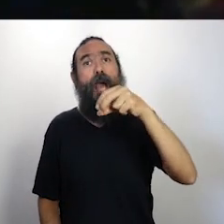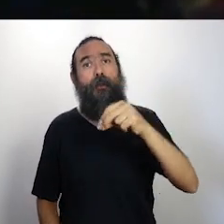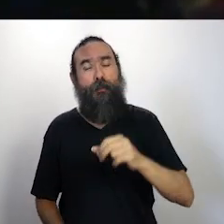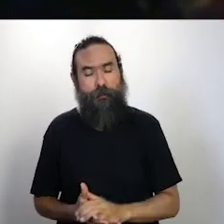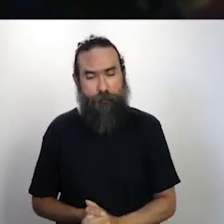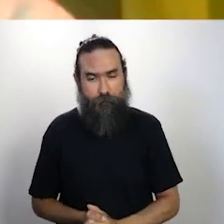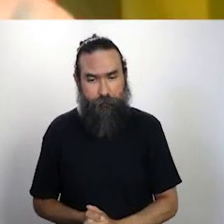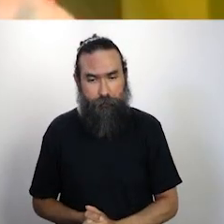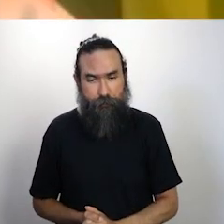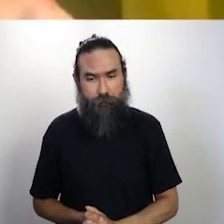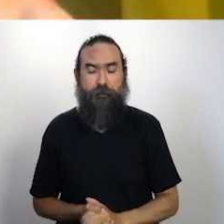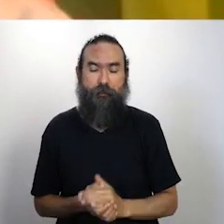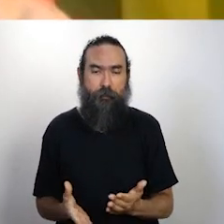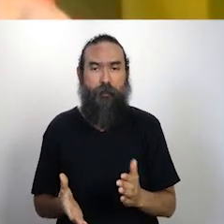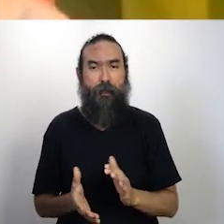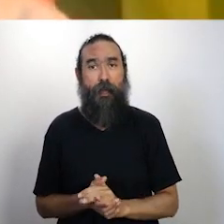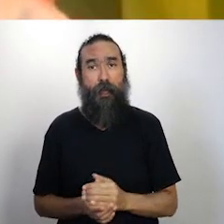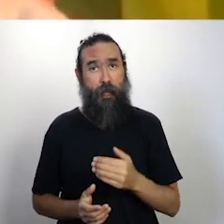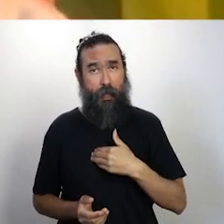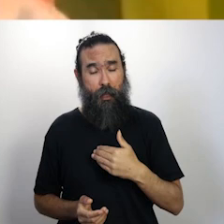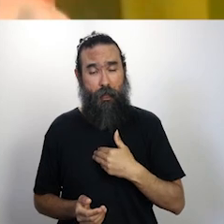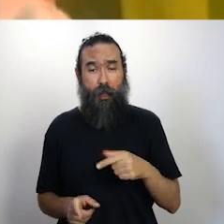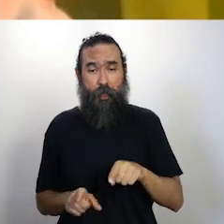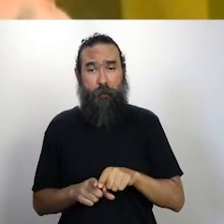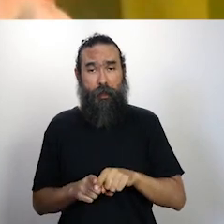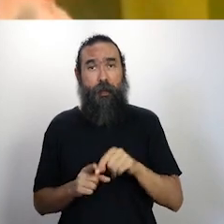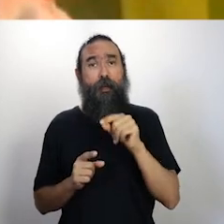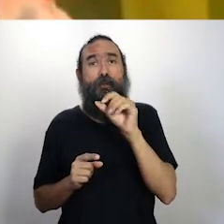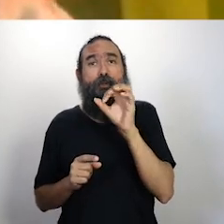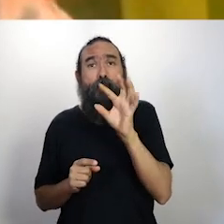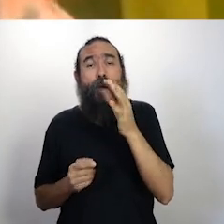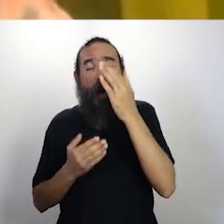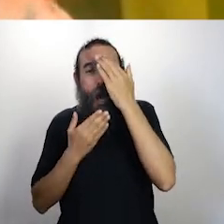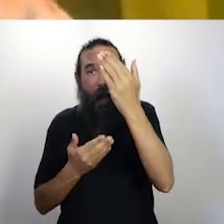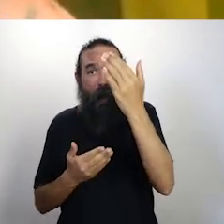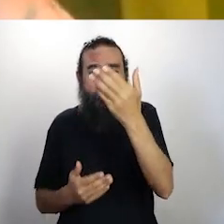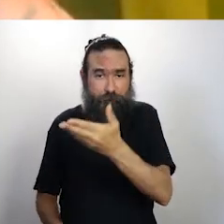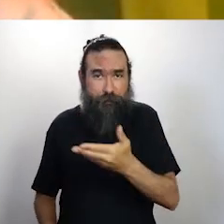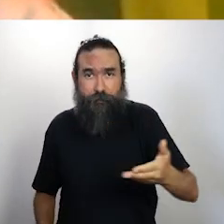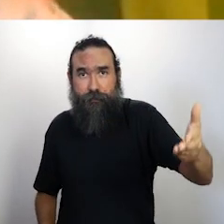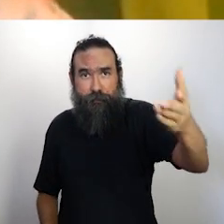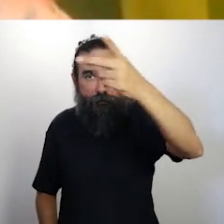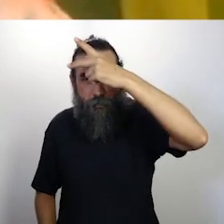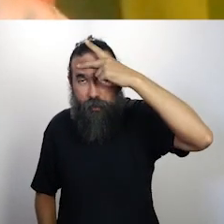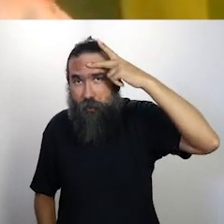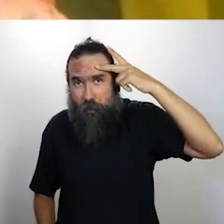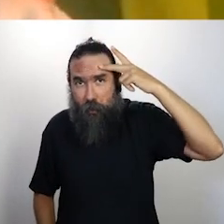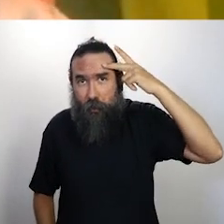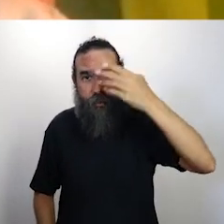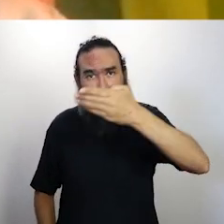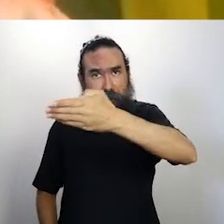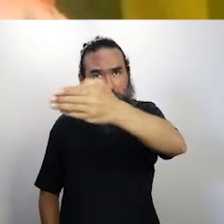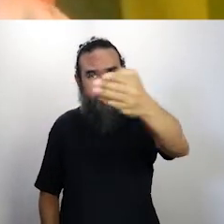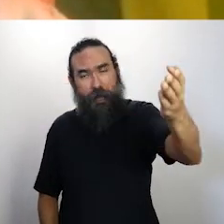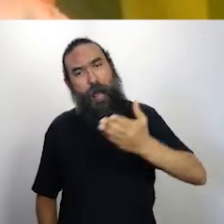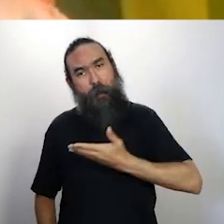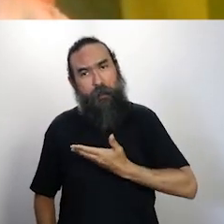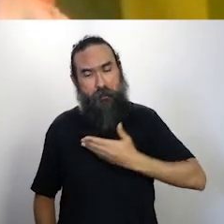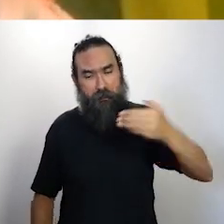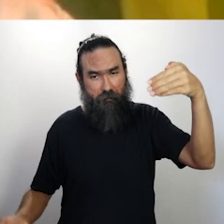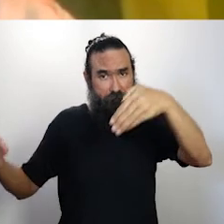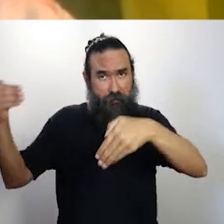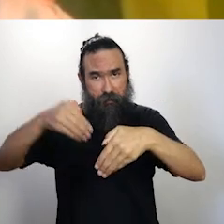bom também só tenho a agradecer aqui a esse timaço de amigos